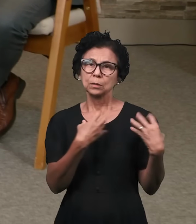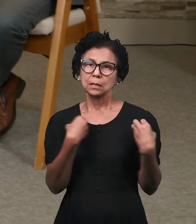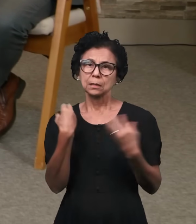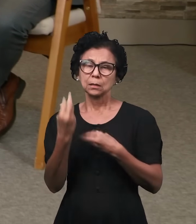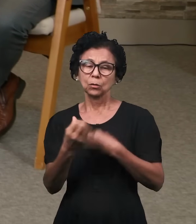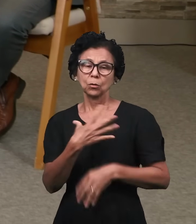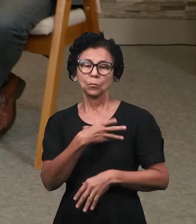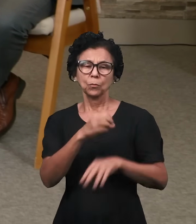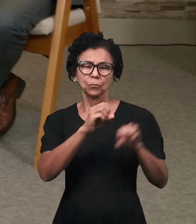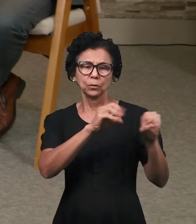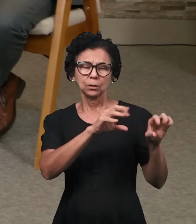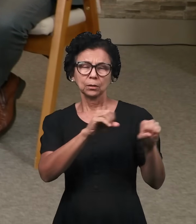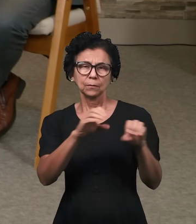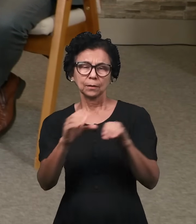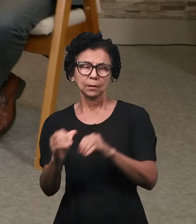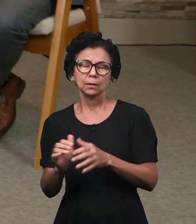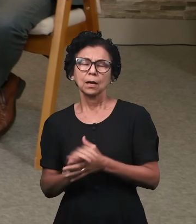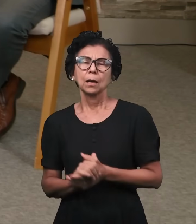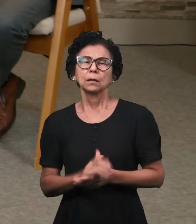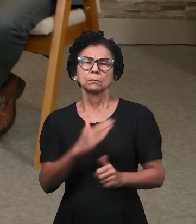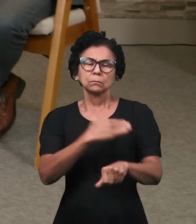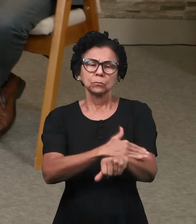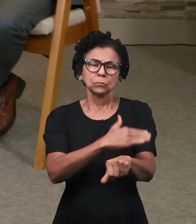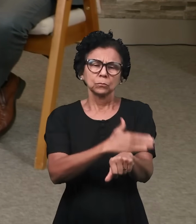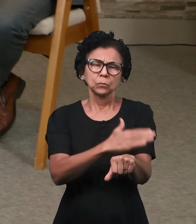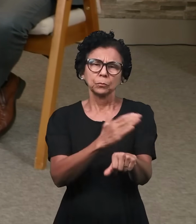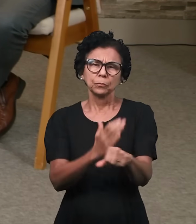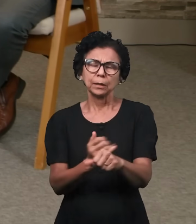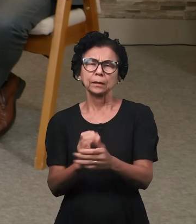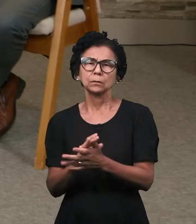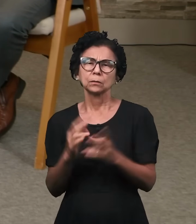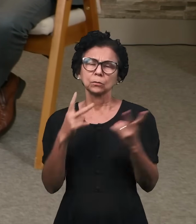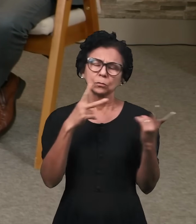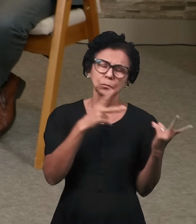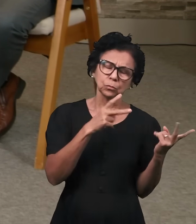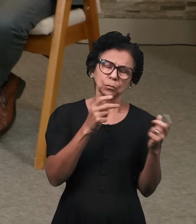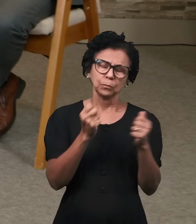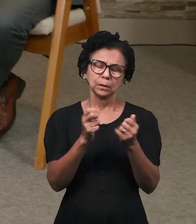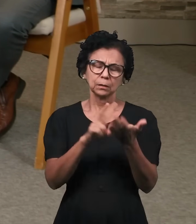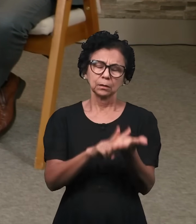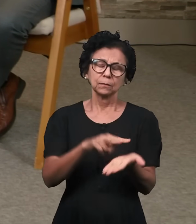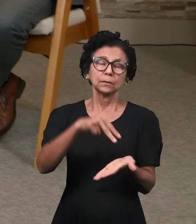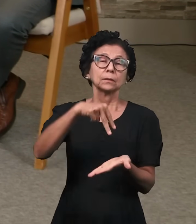comer, no levantar. Há um mandamento bíblico, desde o Antigo Testamento, mas que